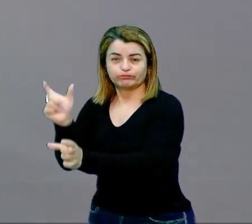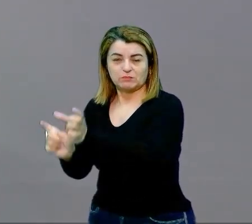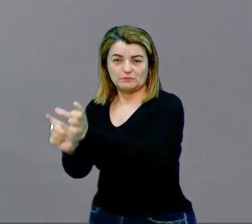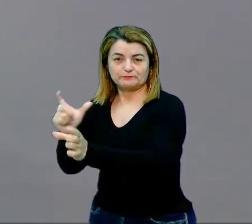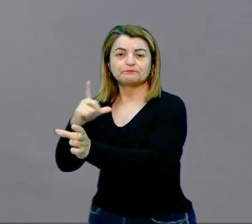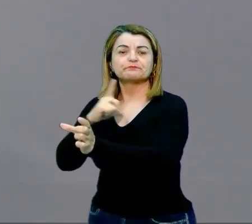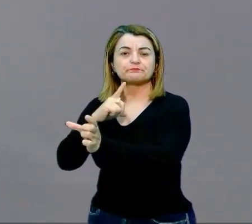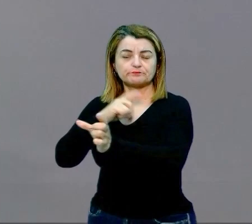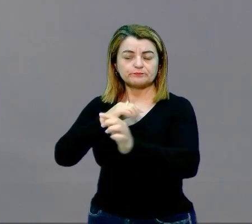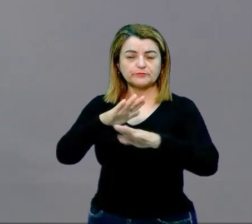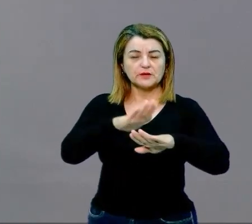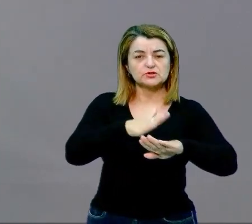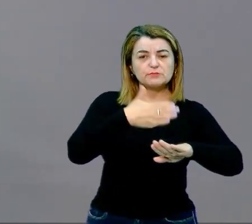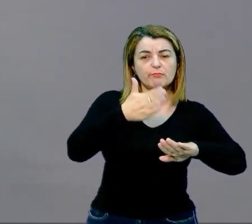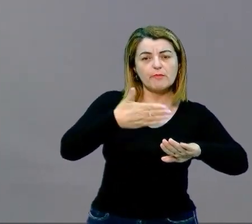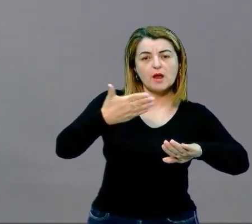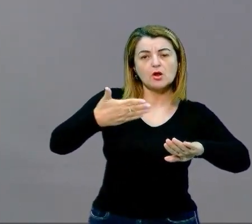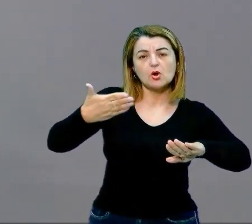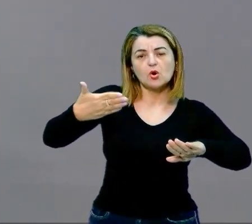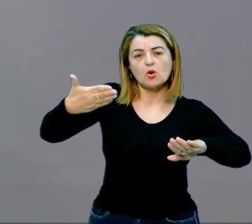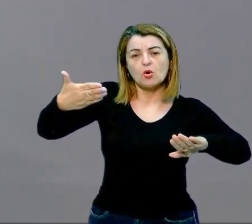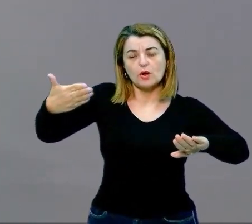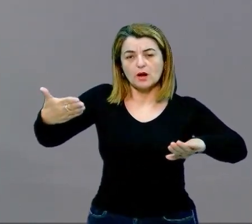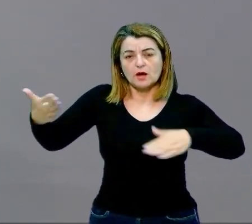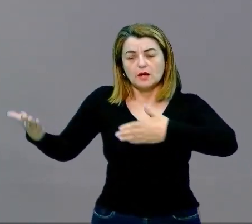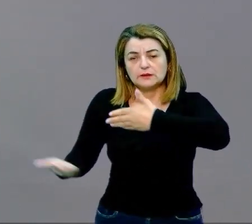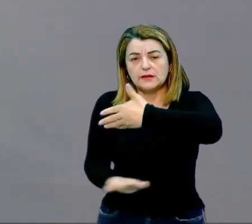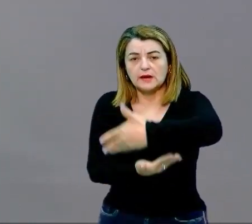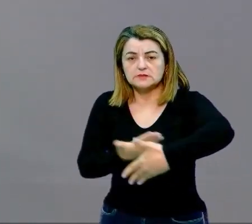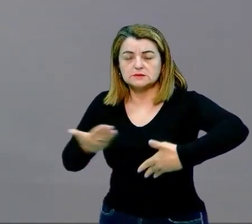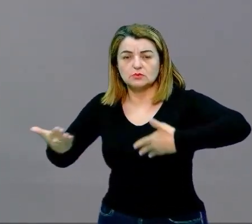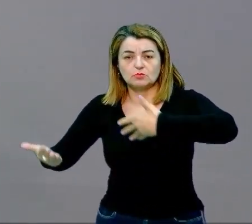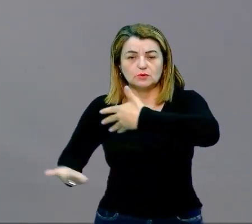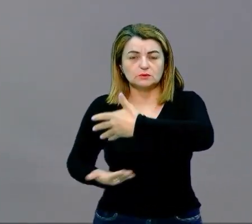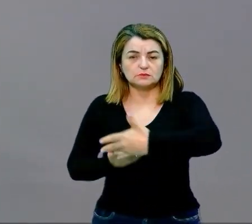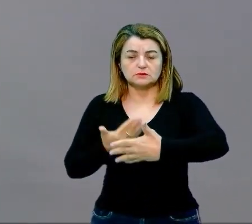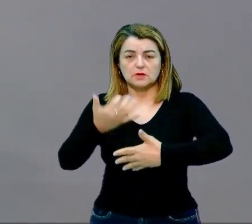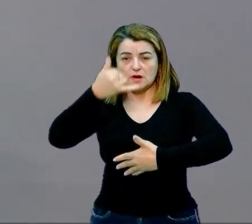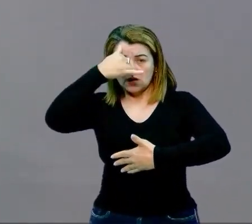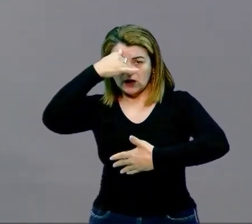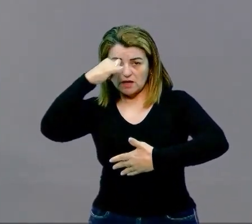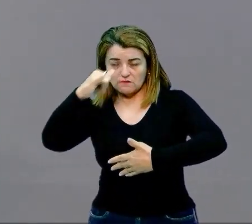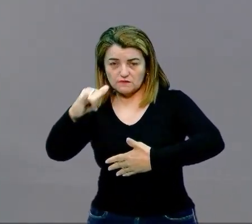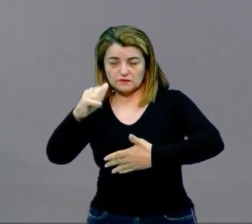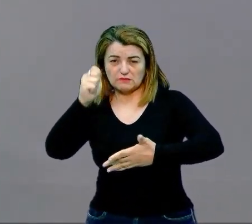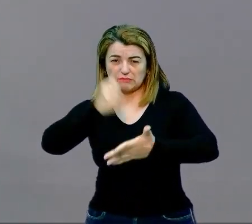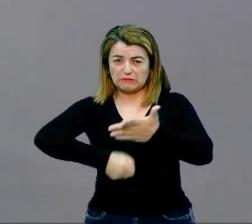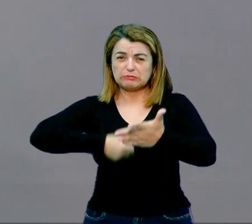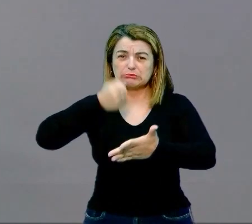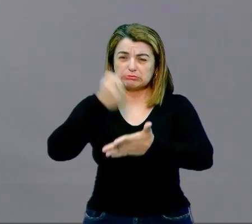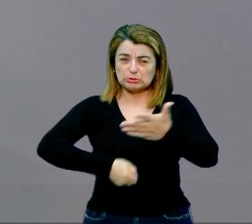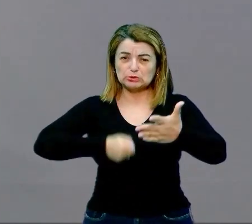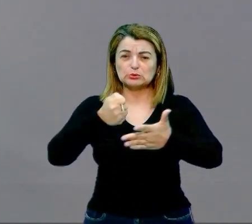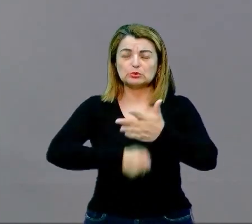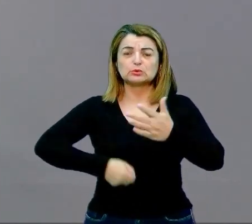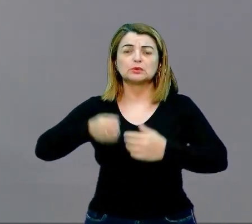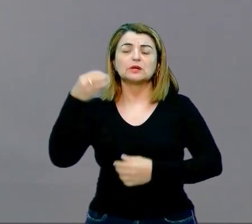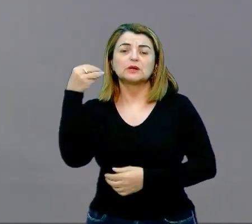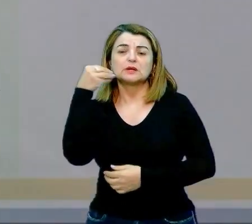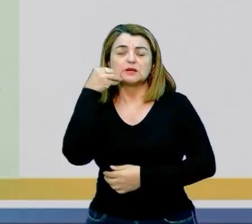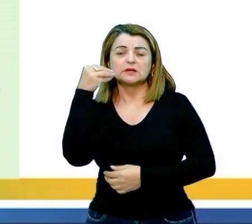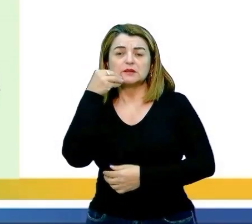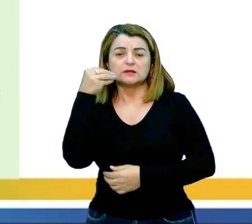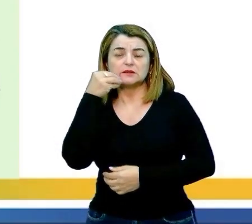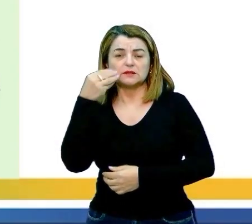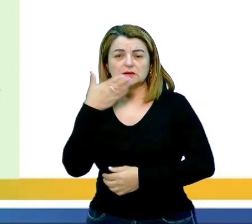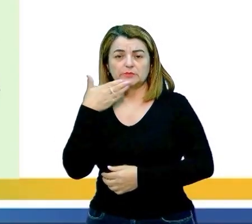de humanizar a questão da relação humana, evitando a tortura e tentando buscar a